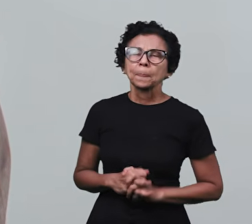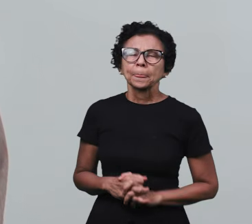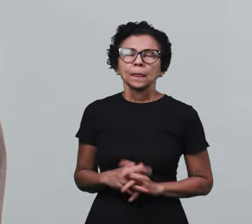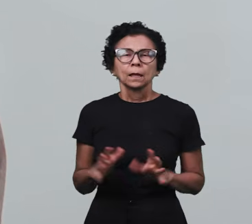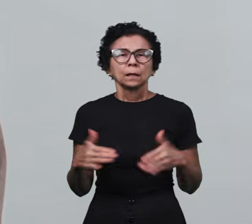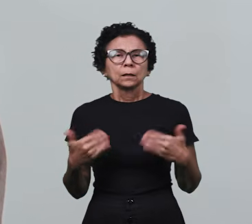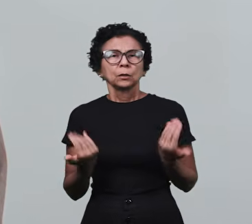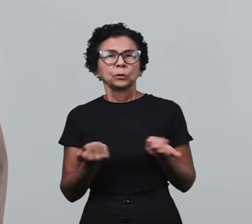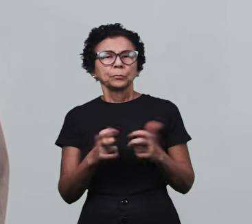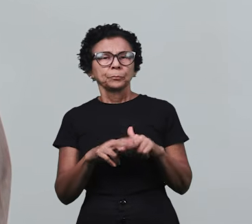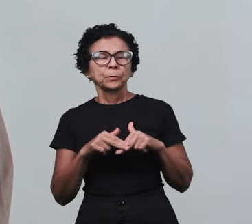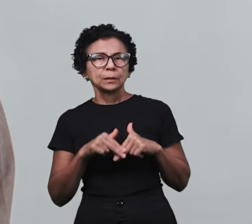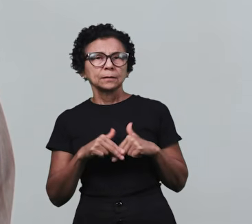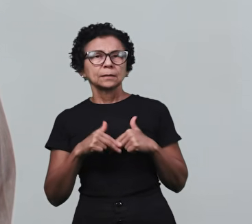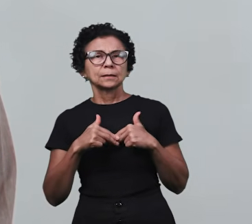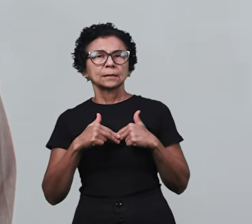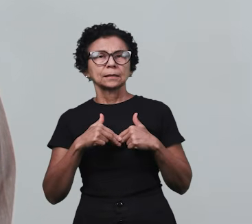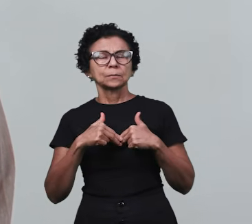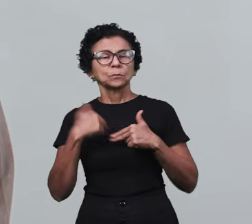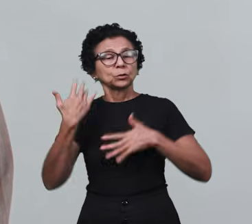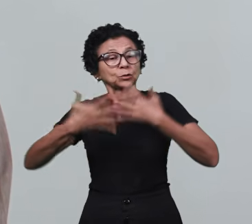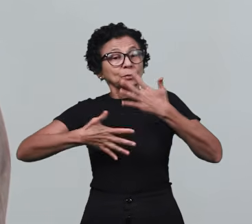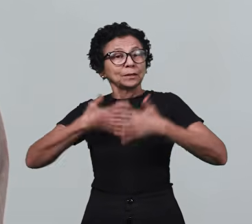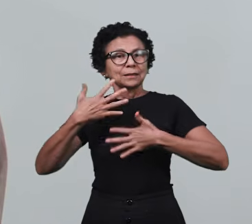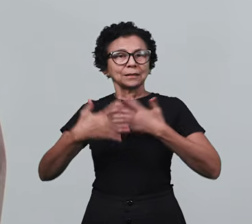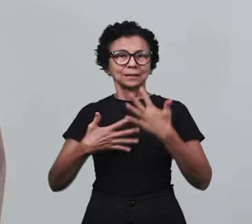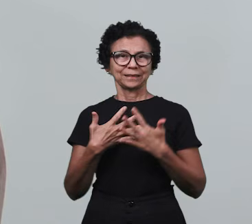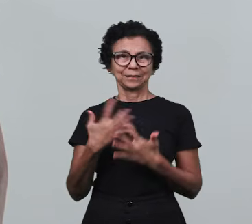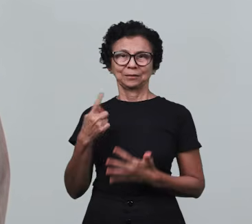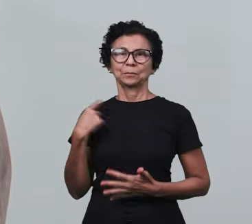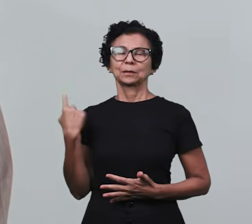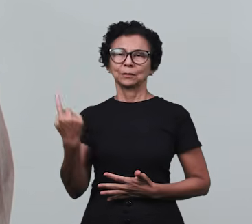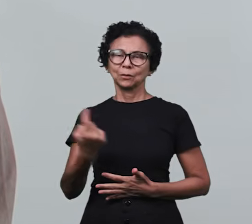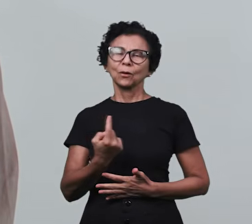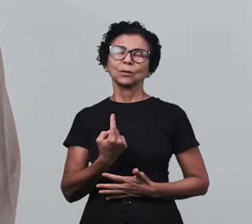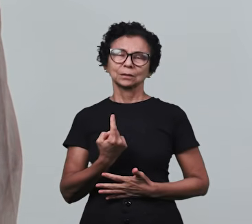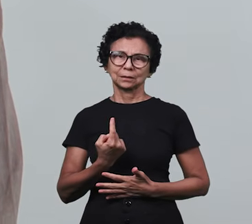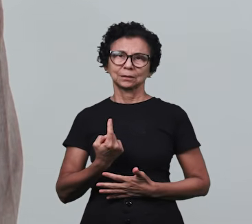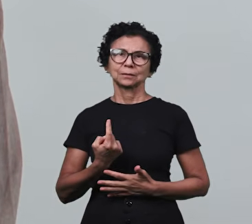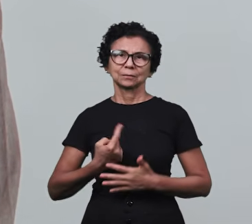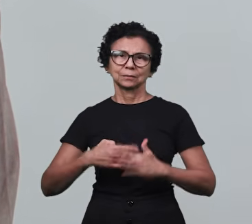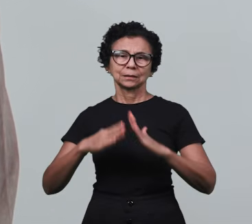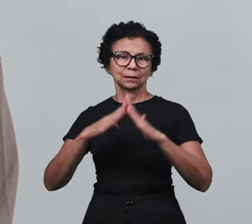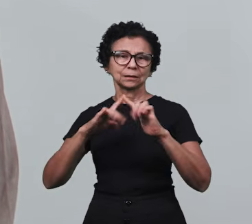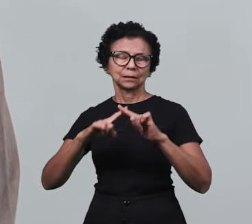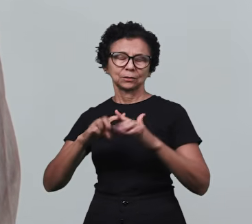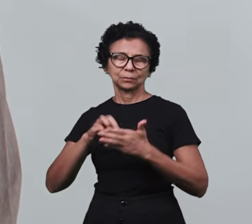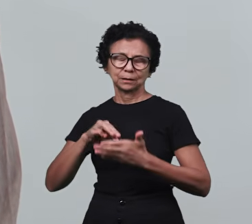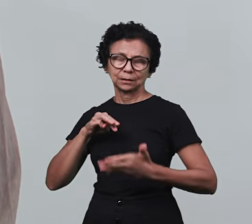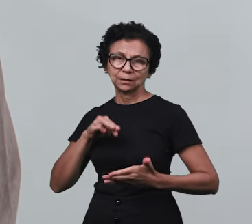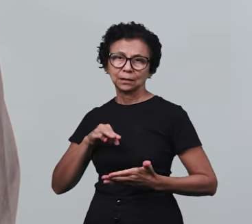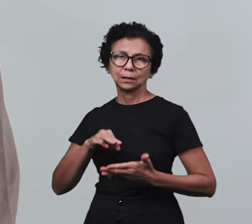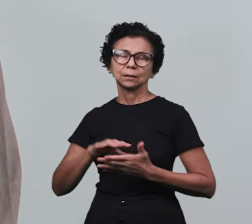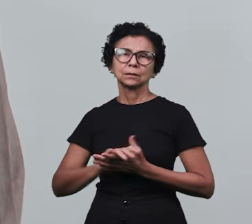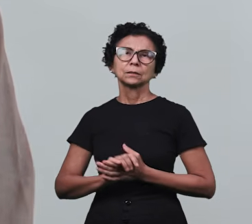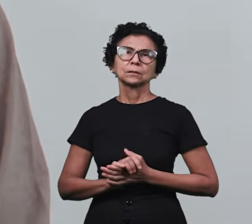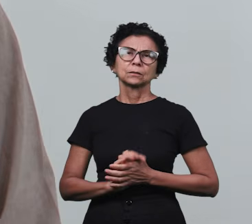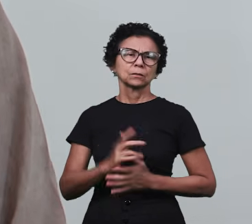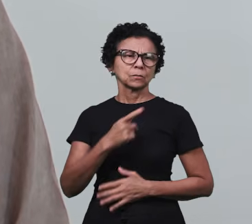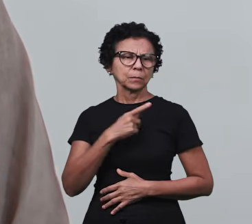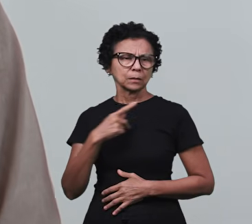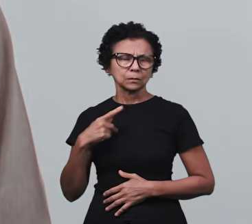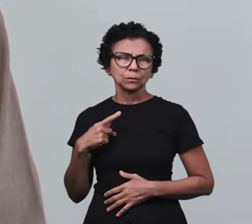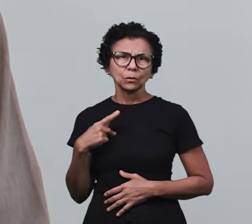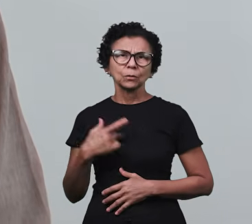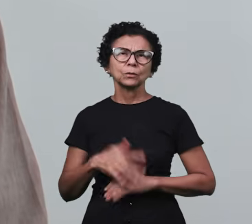esta cerimônia foi motivo de grande alegria para todos nós da nossa igreja. E todos os